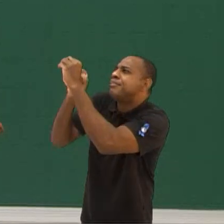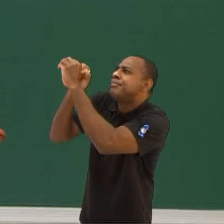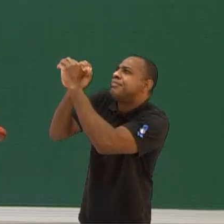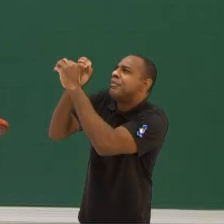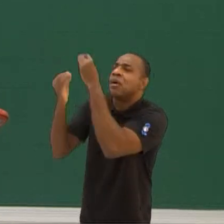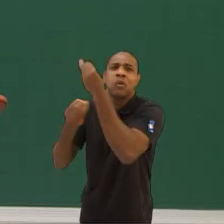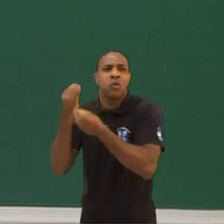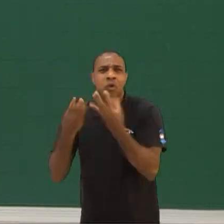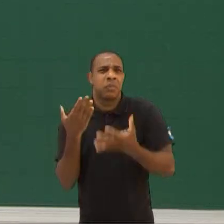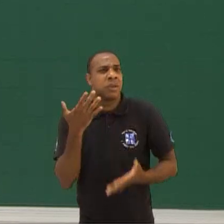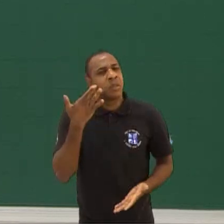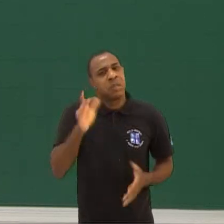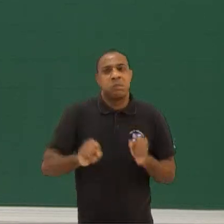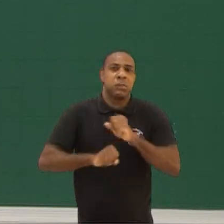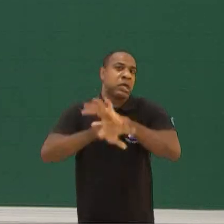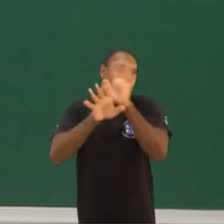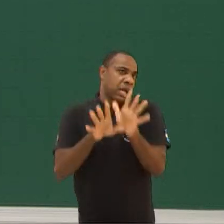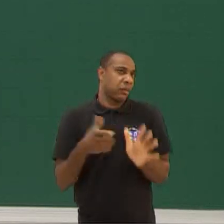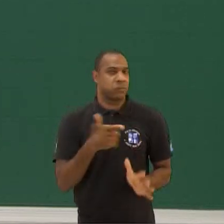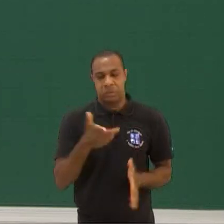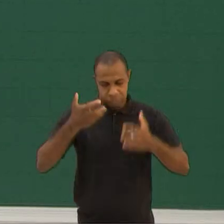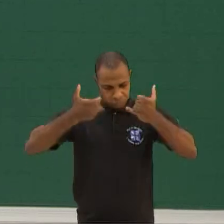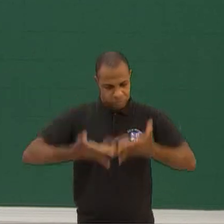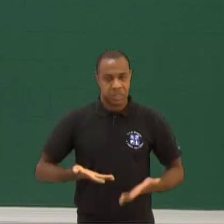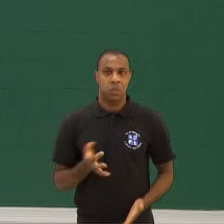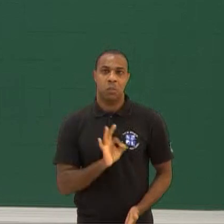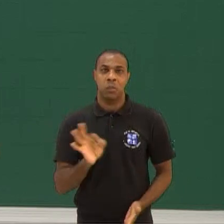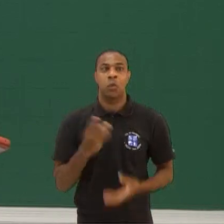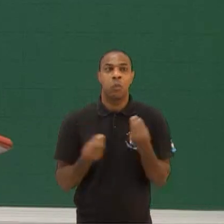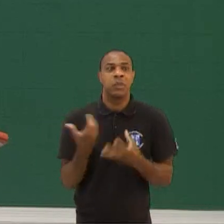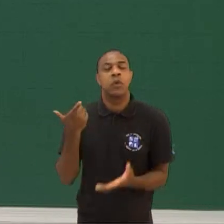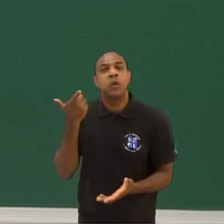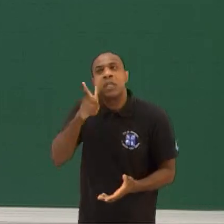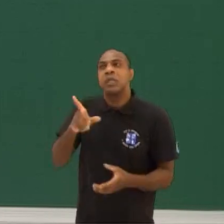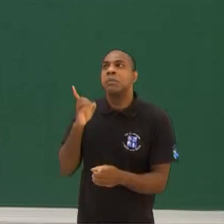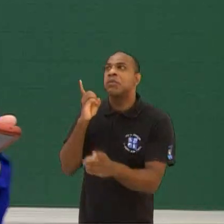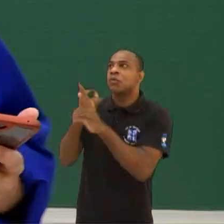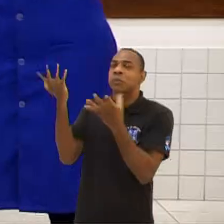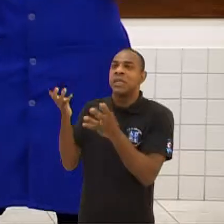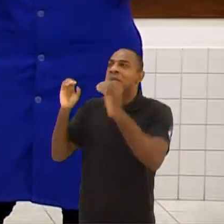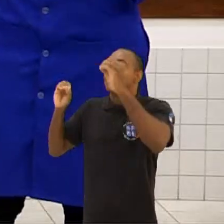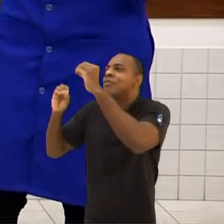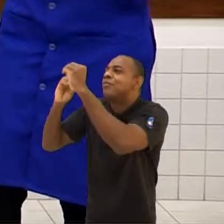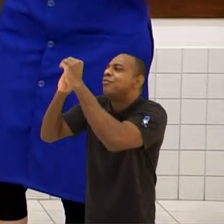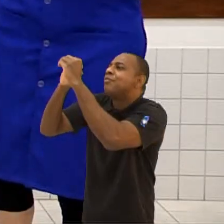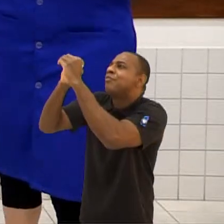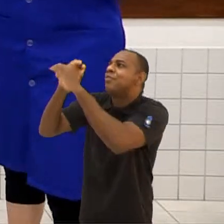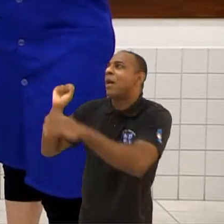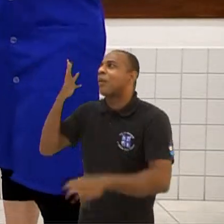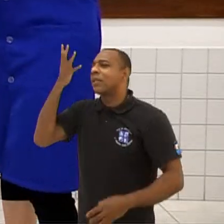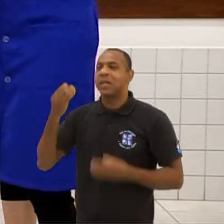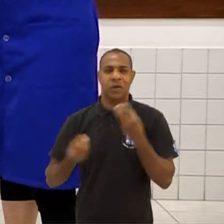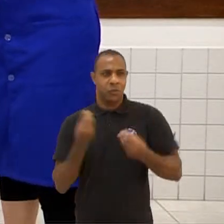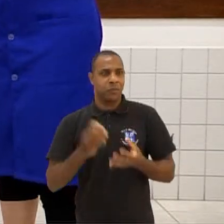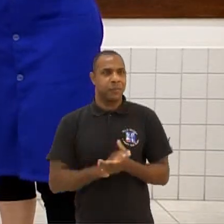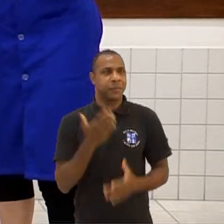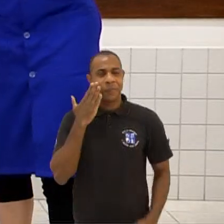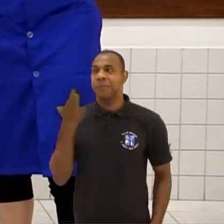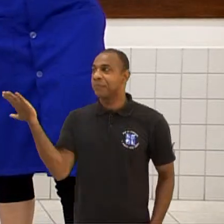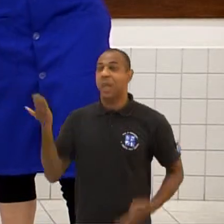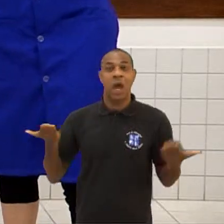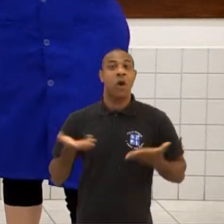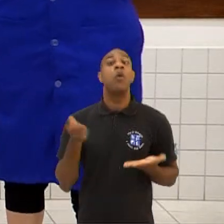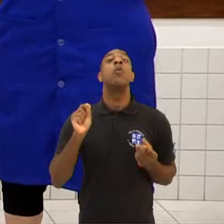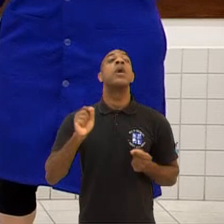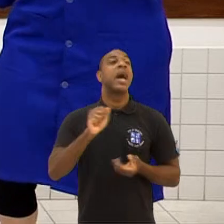Mas não tem muito claro na literatura como que ele fez para conseguir isso. É um gênio, né? Thales é um gênio. E aí, vamos de exercício, professor? Vamos de exercício,